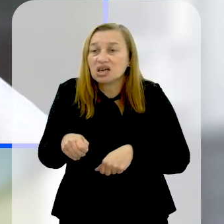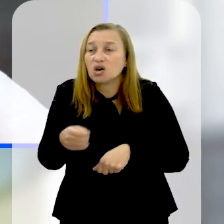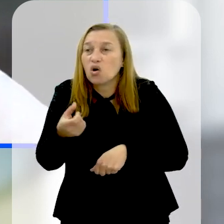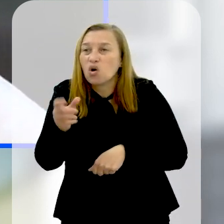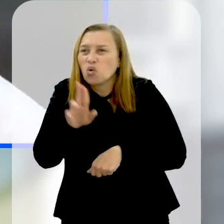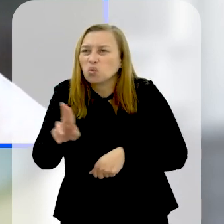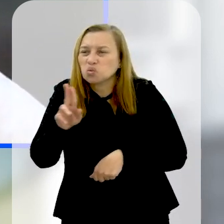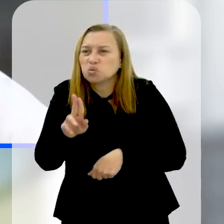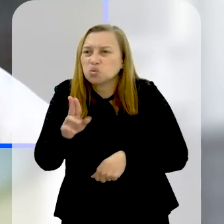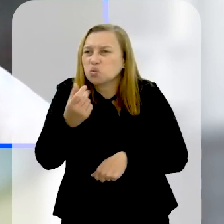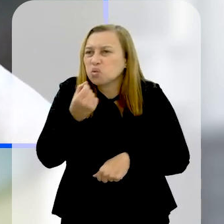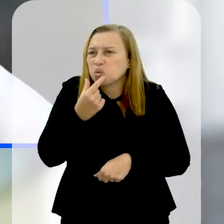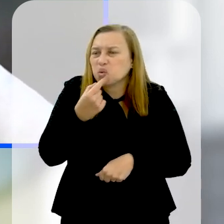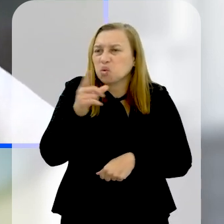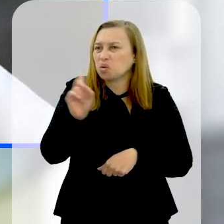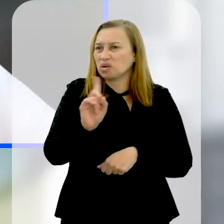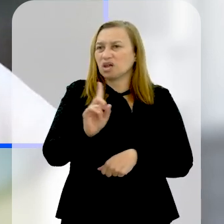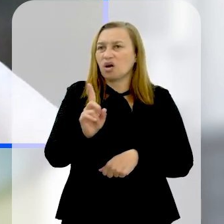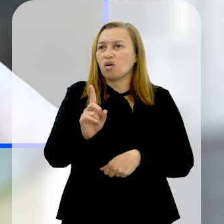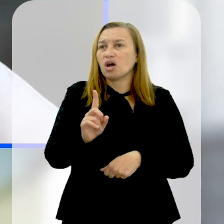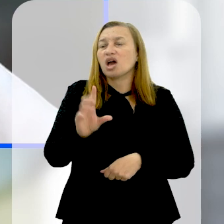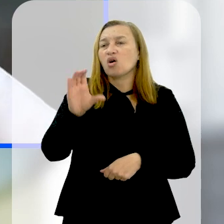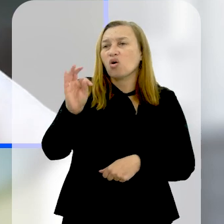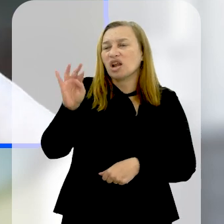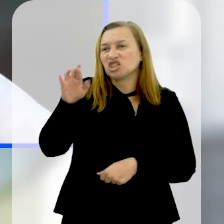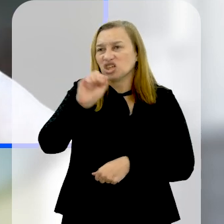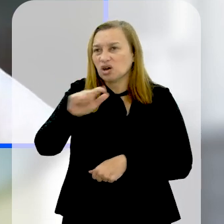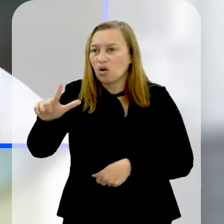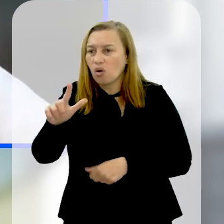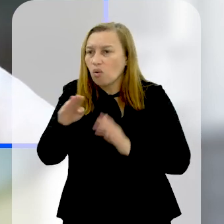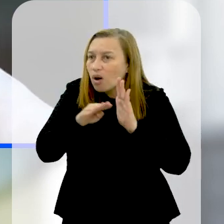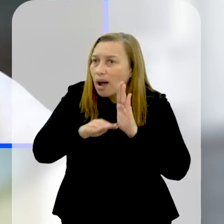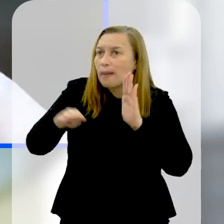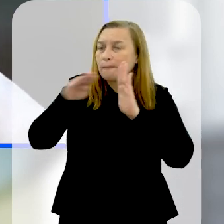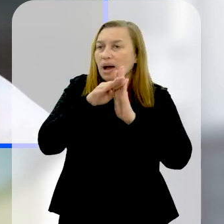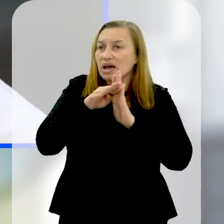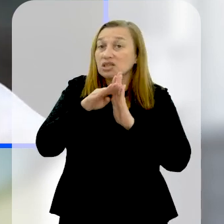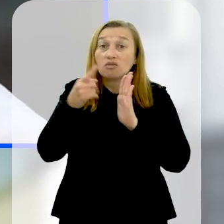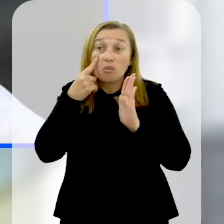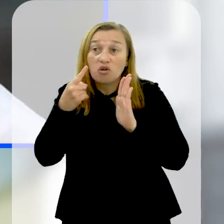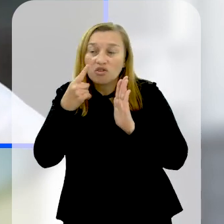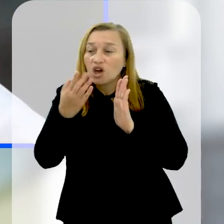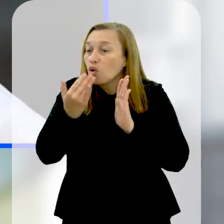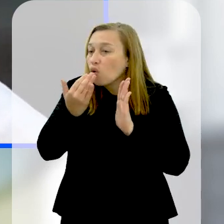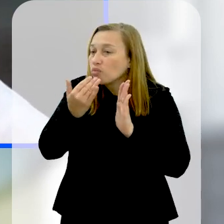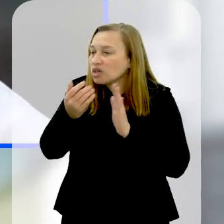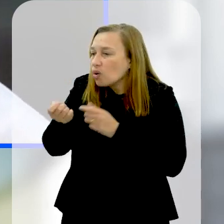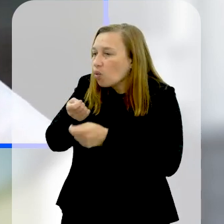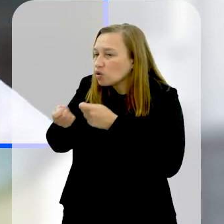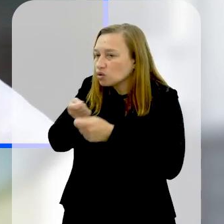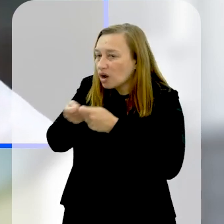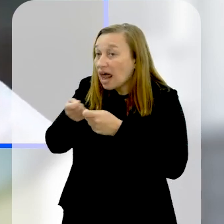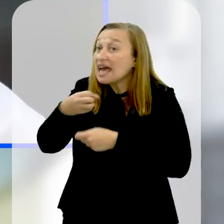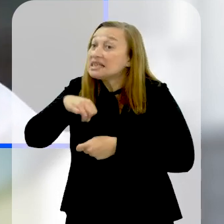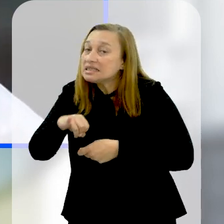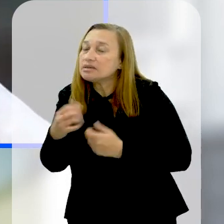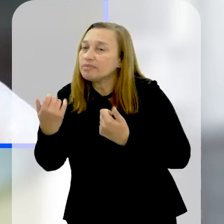nem consumir remédio. Tá com colesterol elevado. Vamos mexer na dieta, e aí,